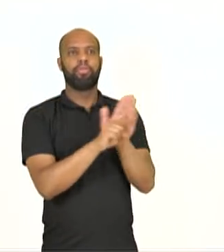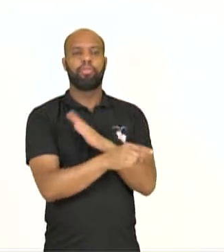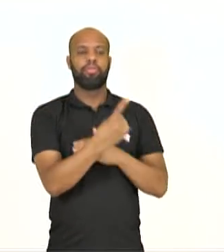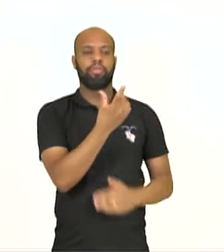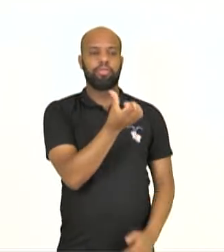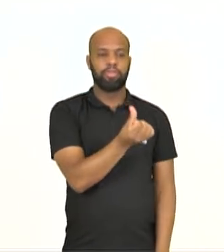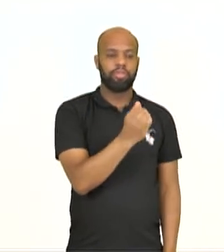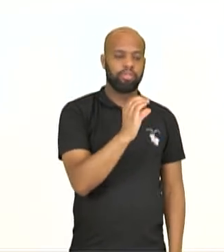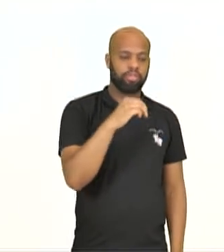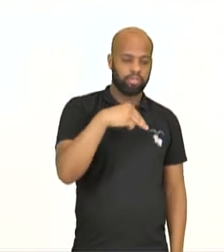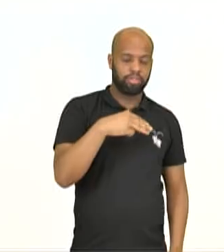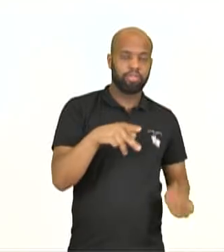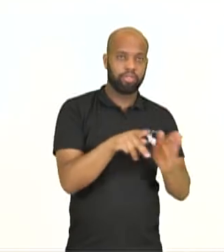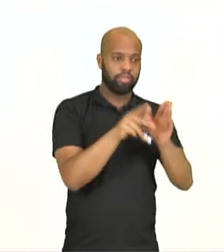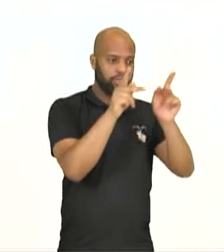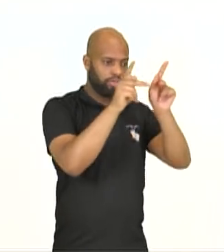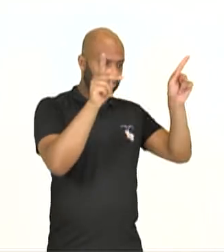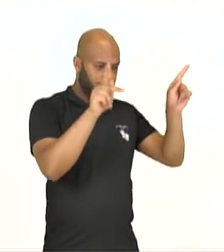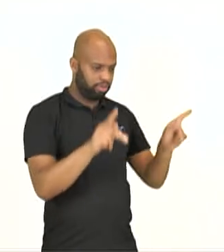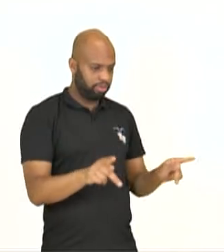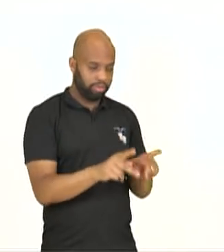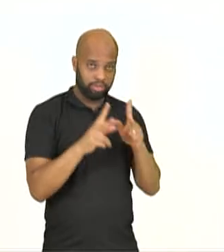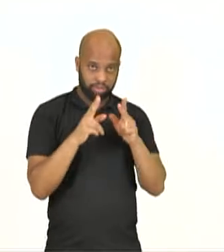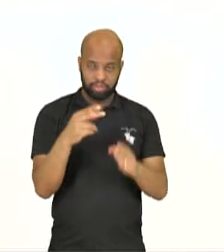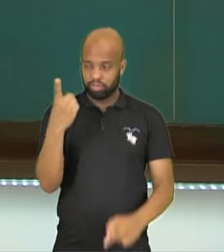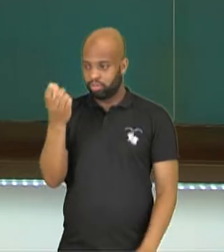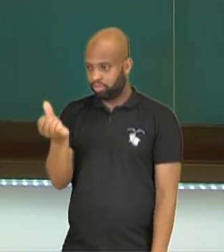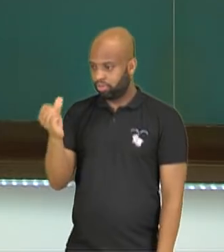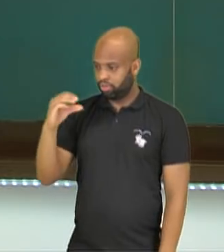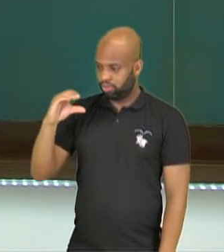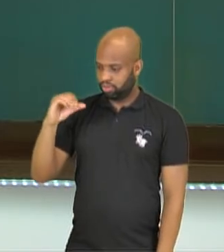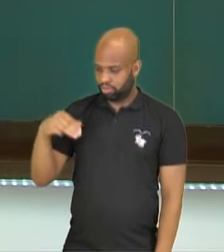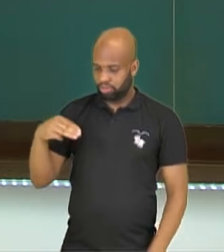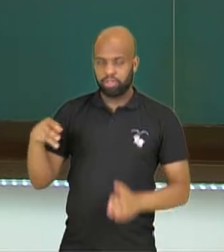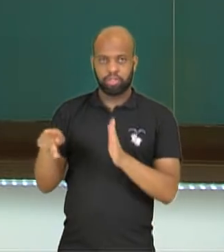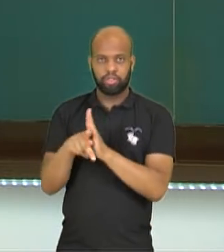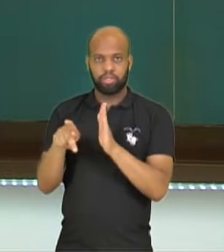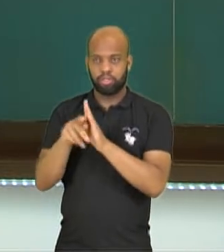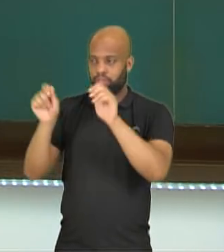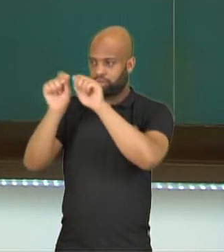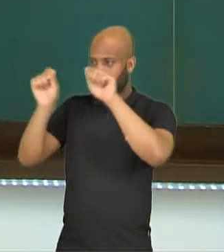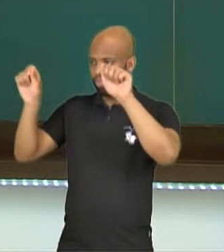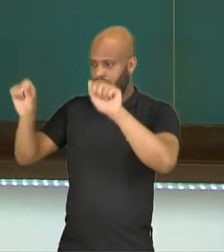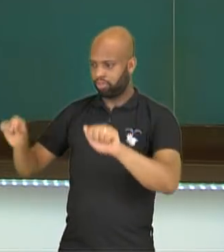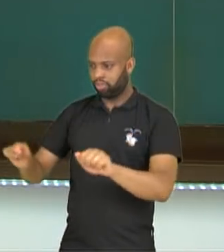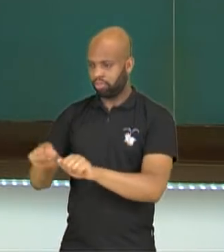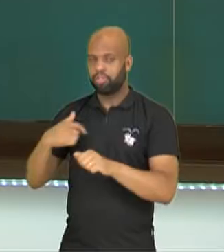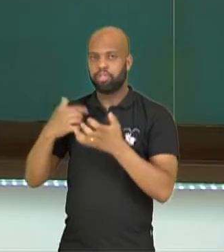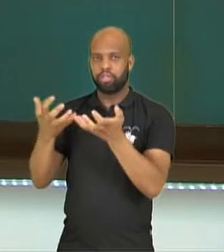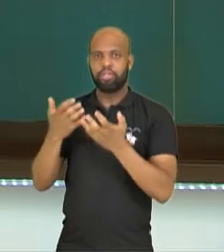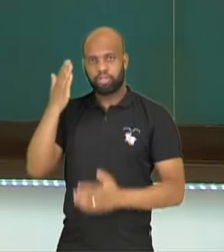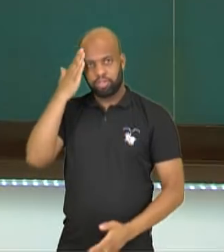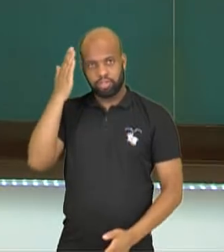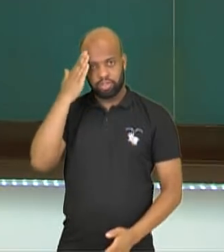perímetro é o mesmo que 16 centímetros quadrados de área? Então, vamos lá. Eu preciso saber a medida